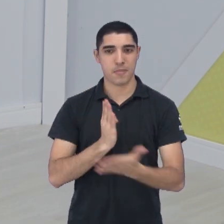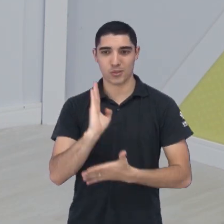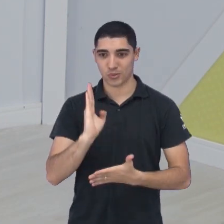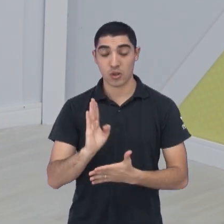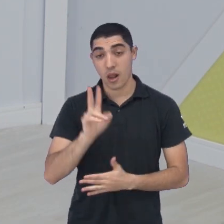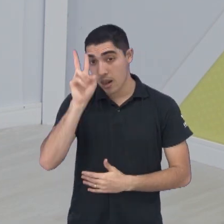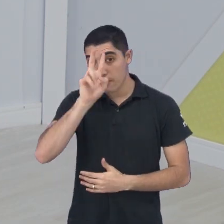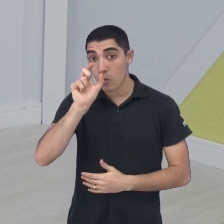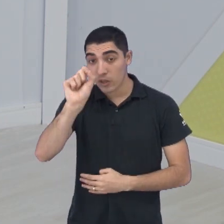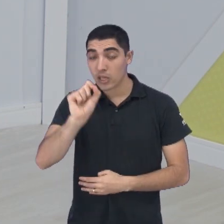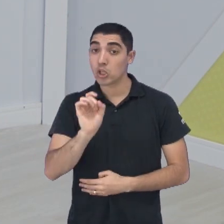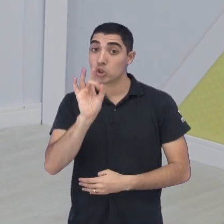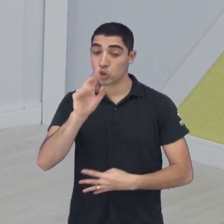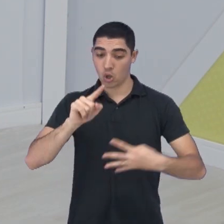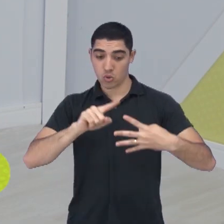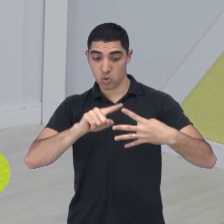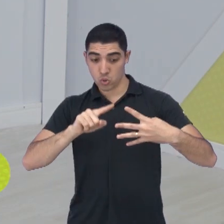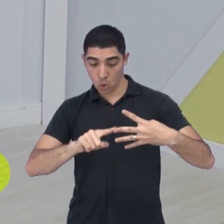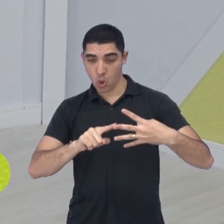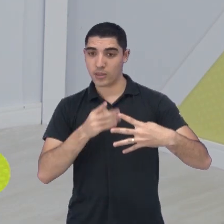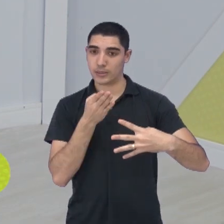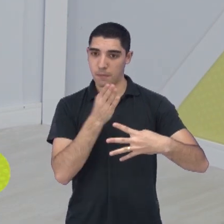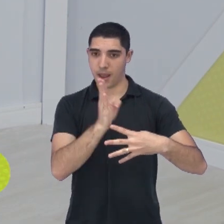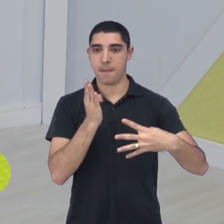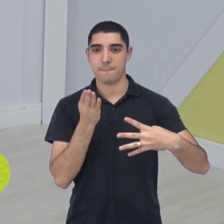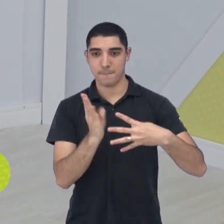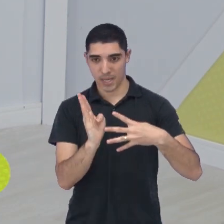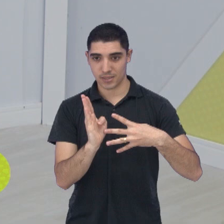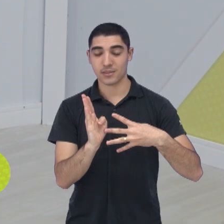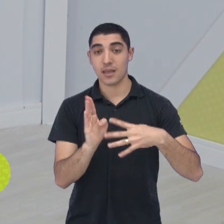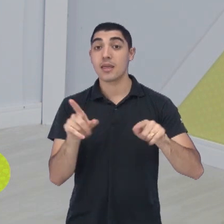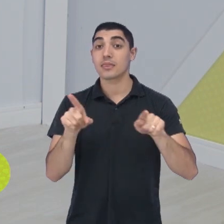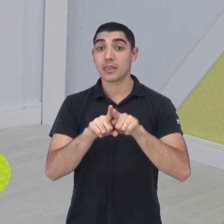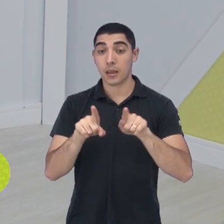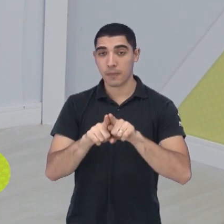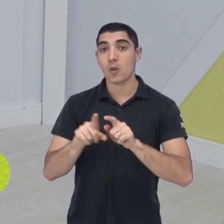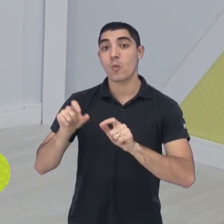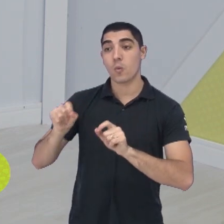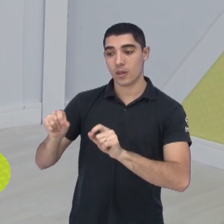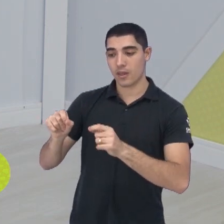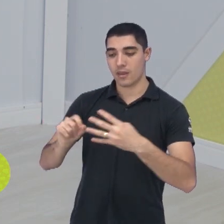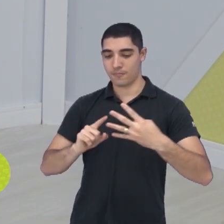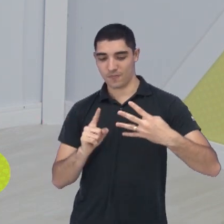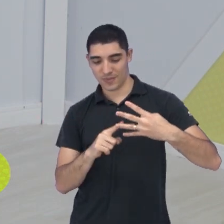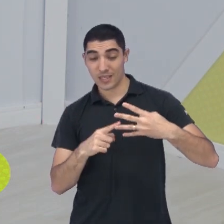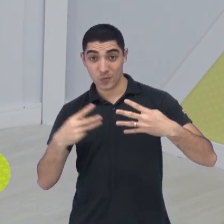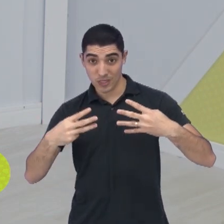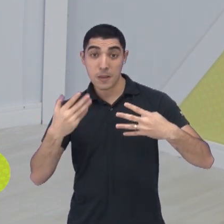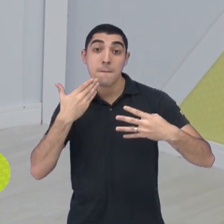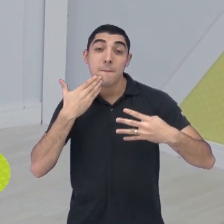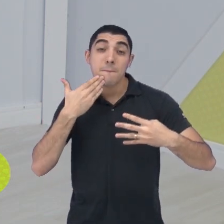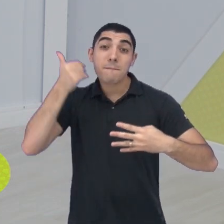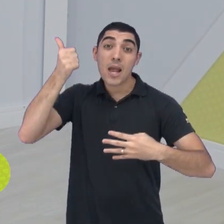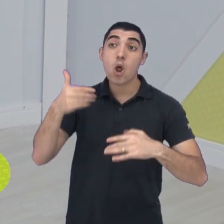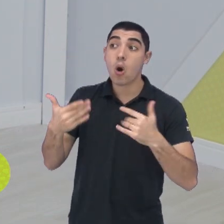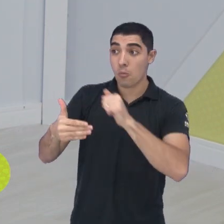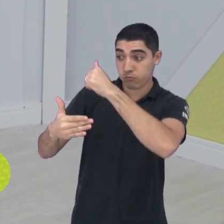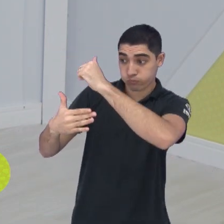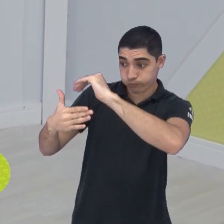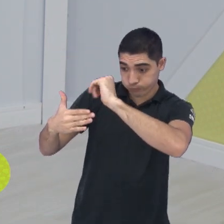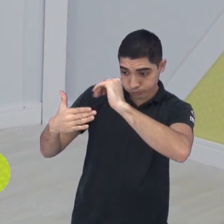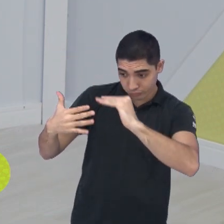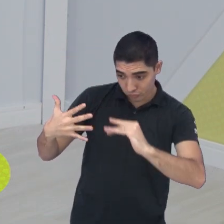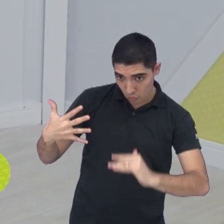grupos classificam-se os 2 primeiros de cada grupo e os 4 melhores terceiros colocados. E aí há um sorteio para ver quais serão